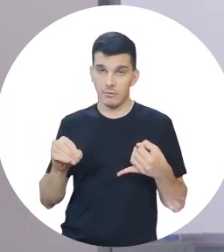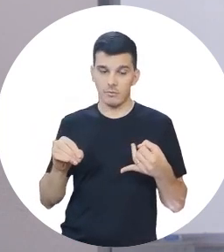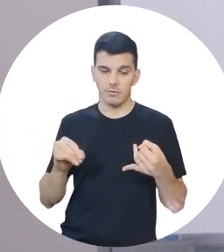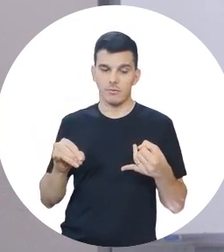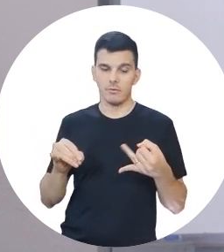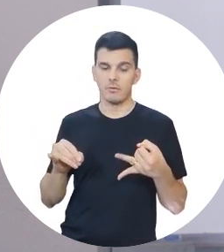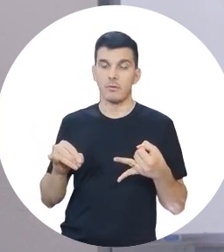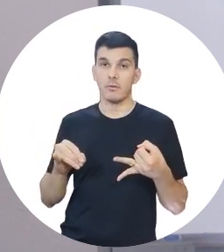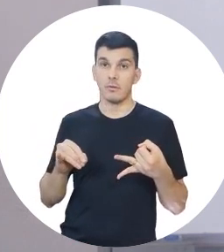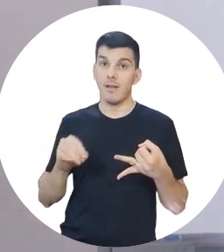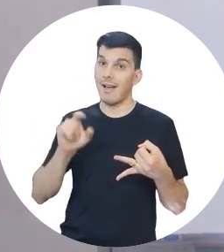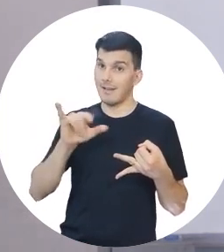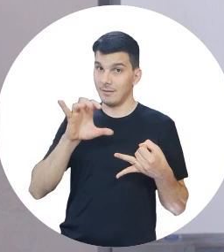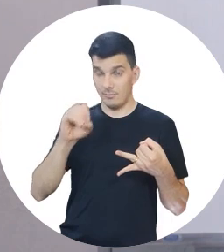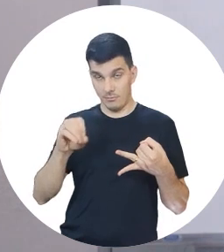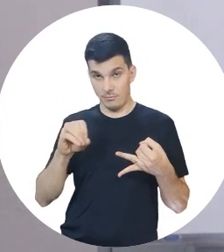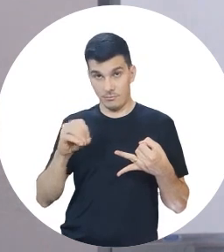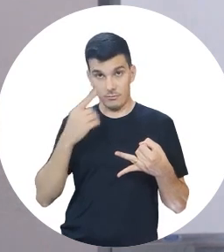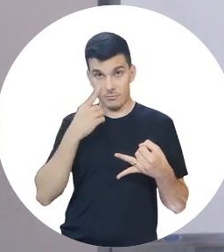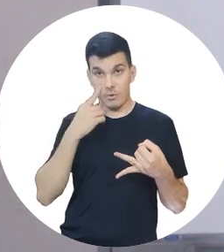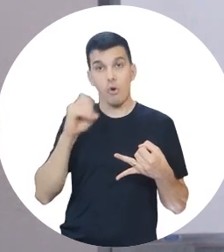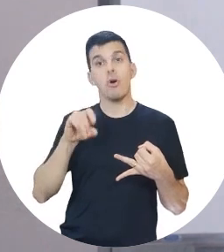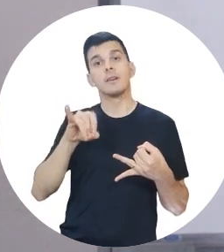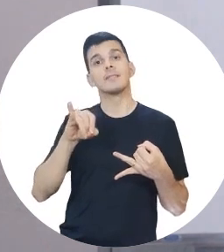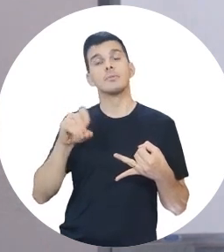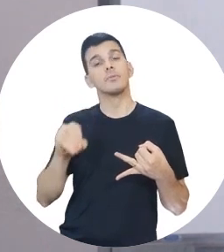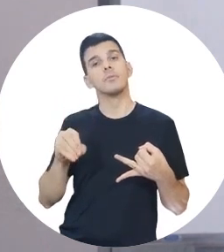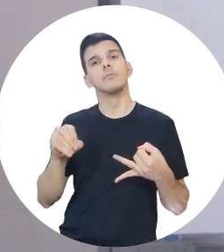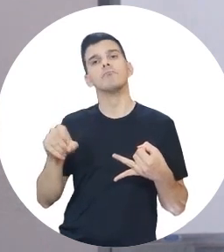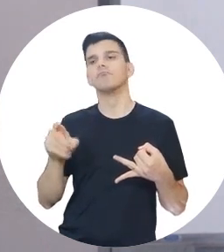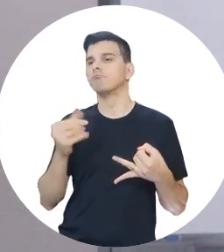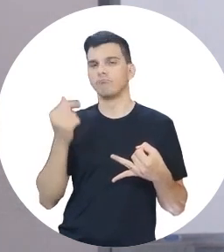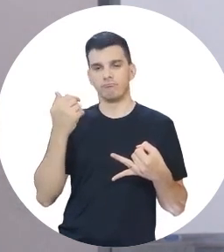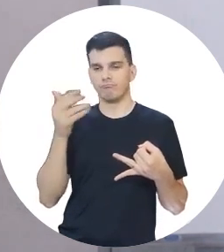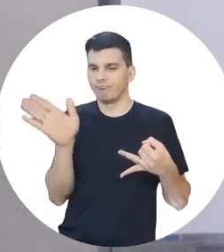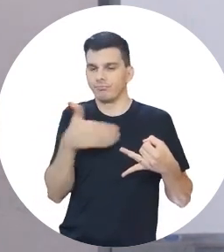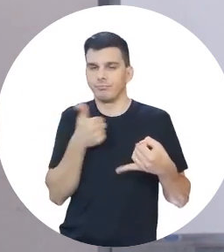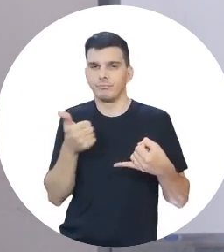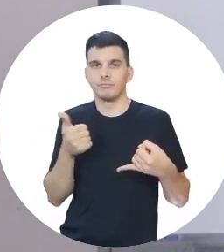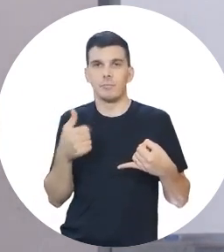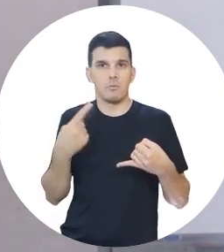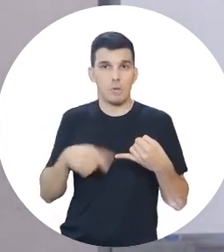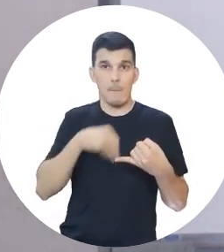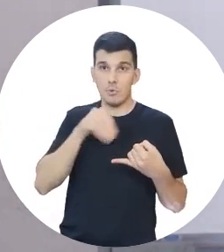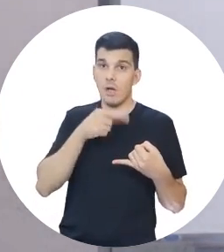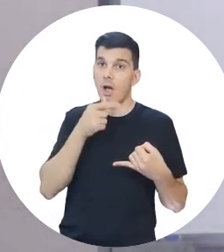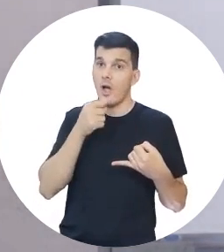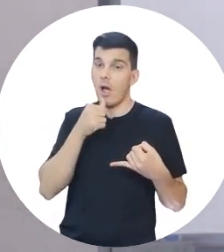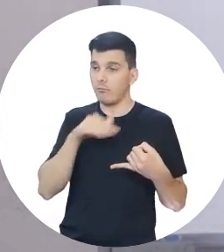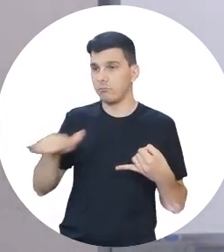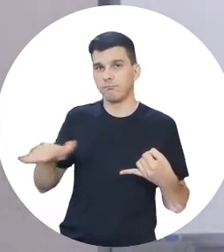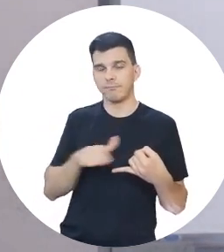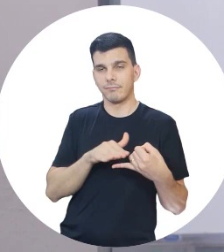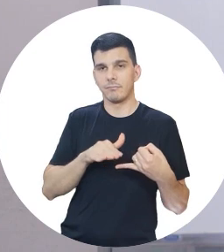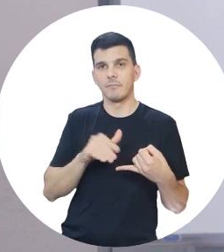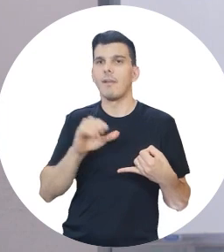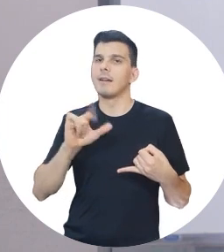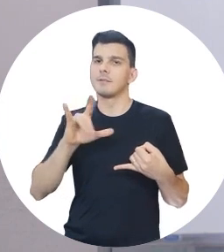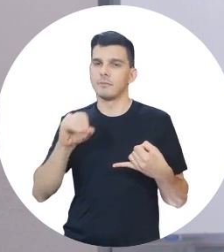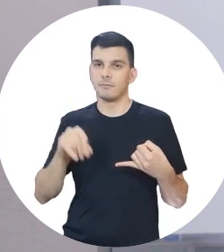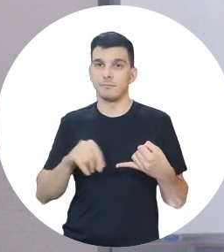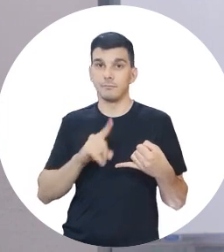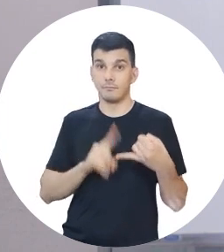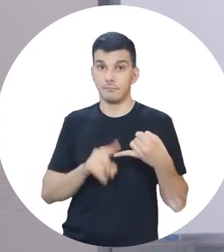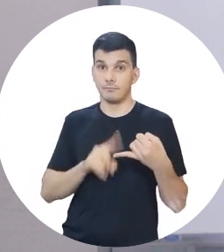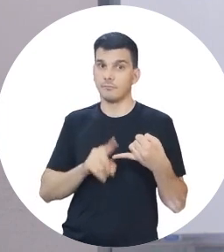óxido ácido. Óxido ácido também não me interessa. Porque se eu misturar com água, também vai gerar